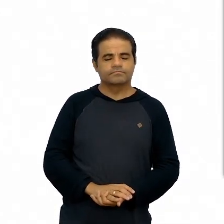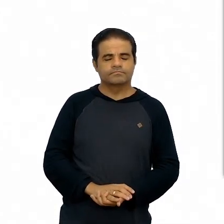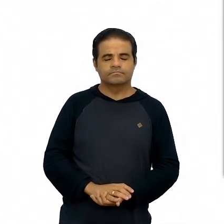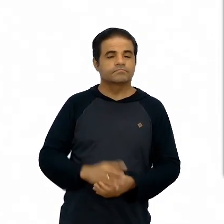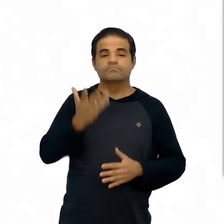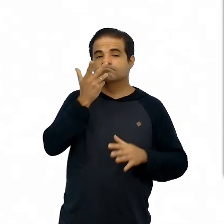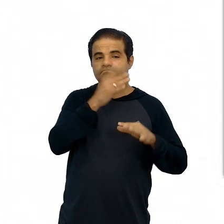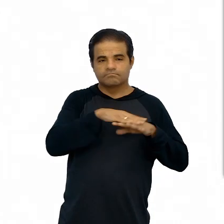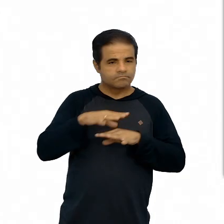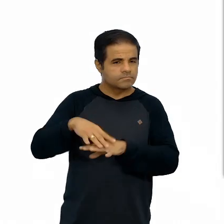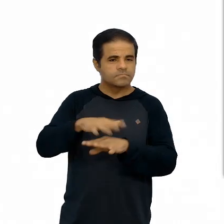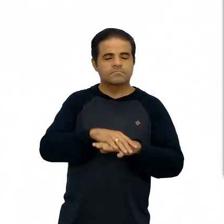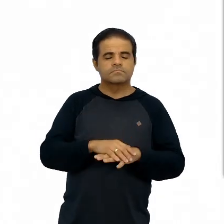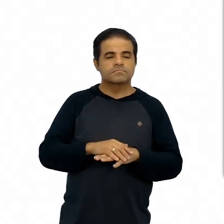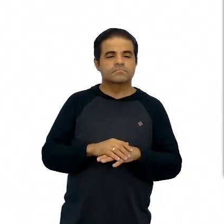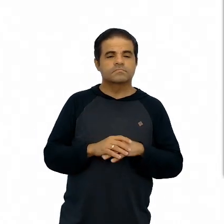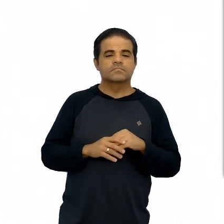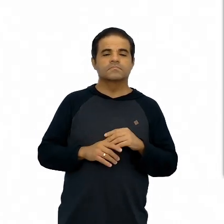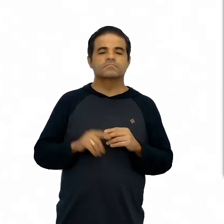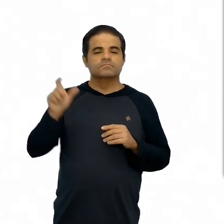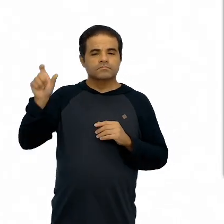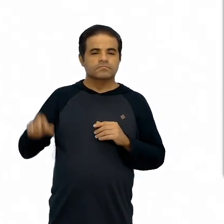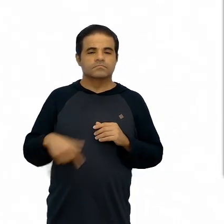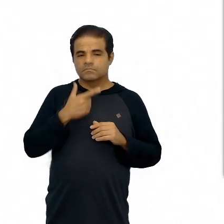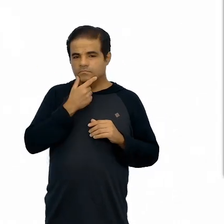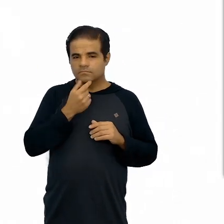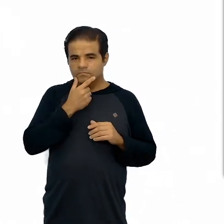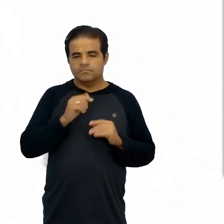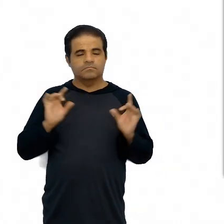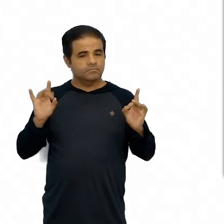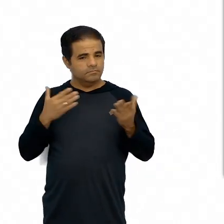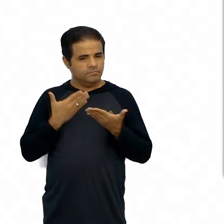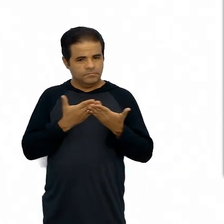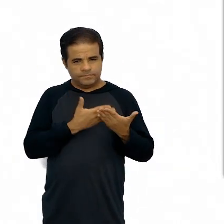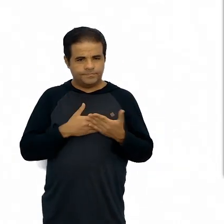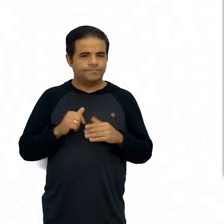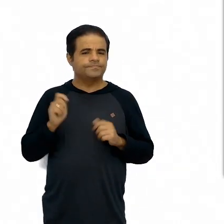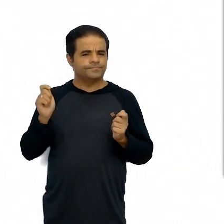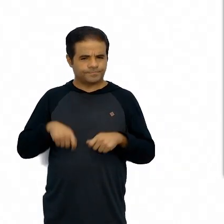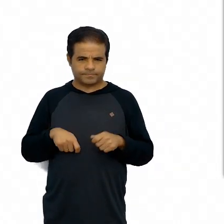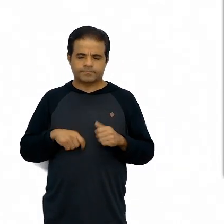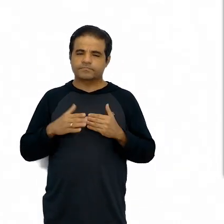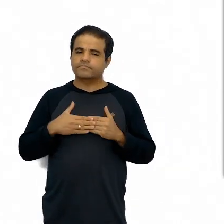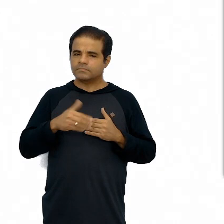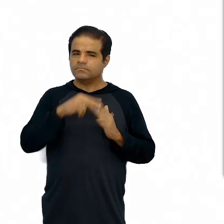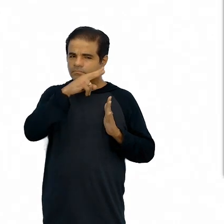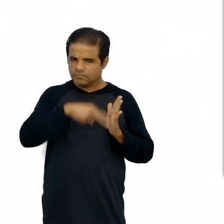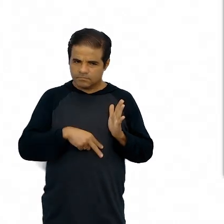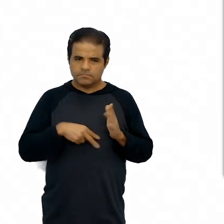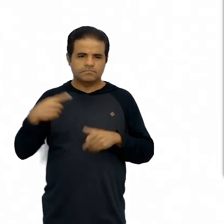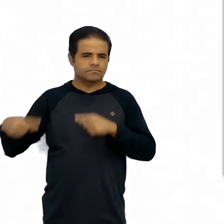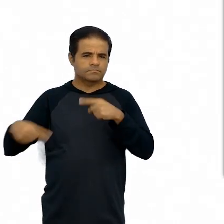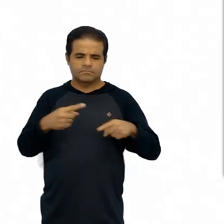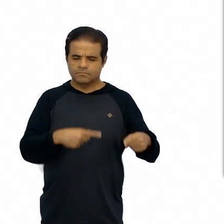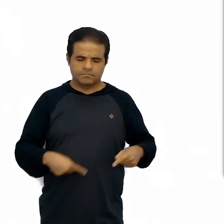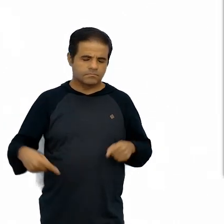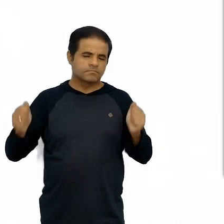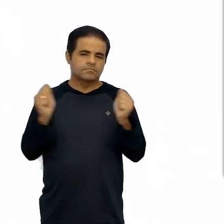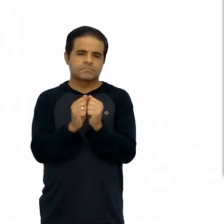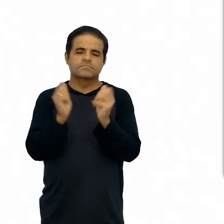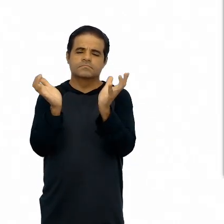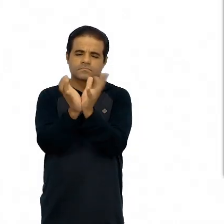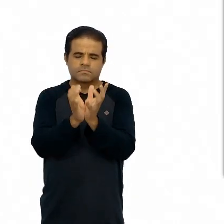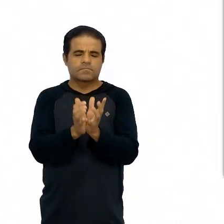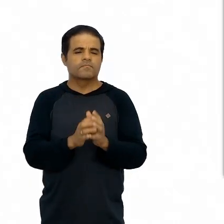de matemática do genérico Always especializado, tá? Para vocês lerem, discutirem com seus